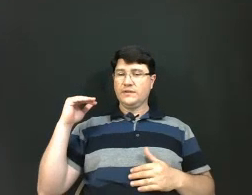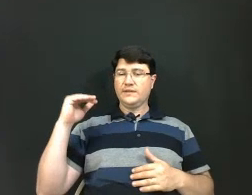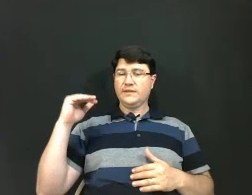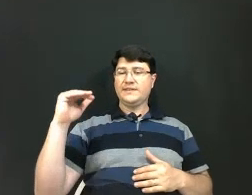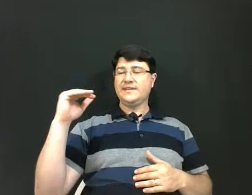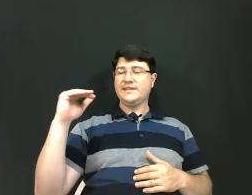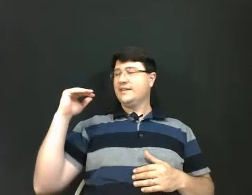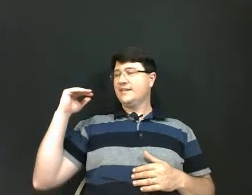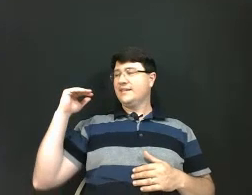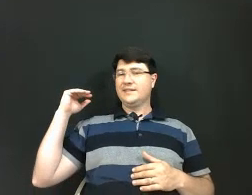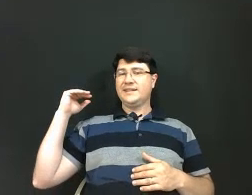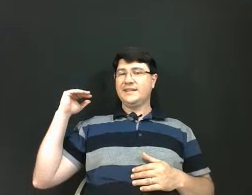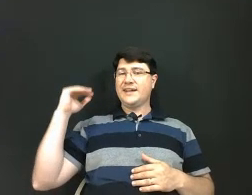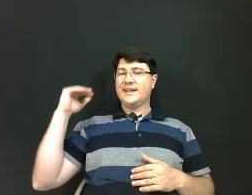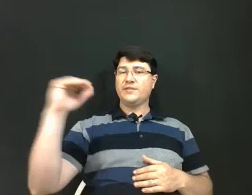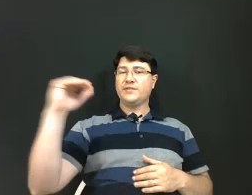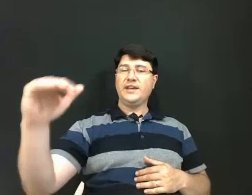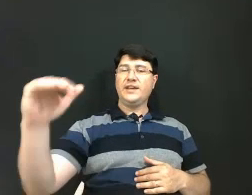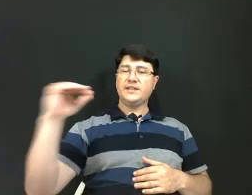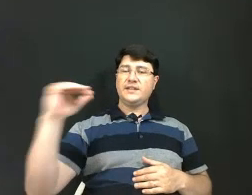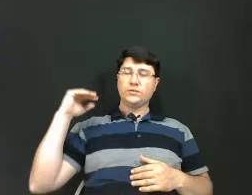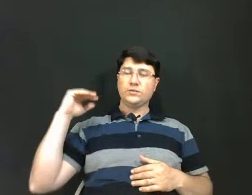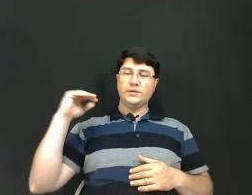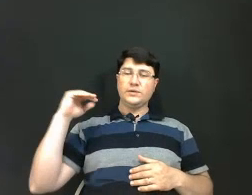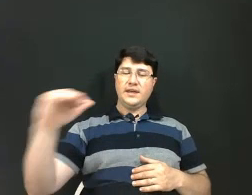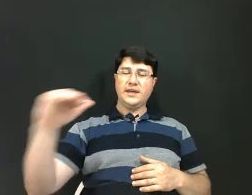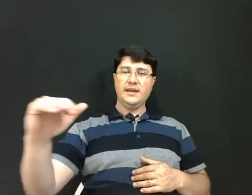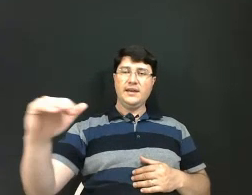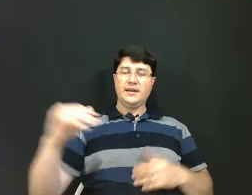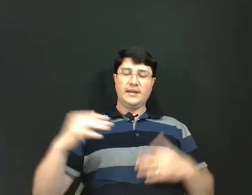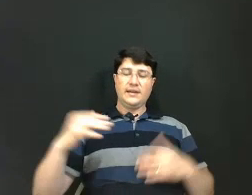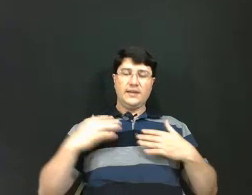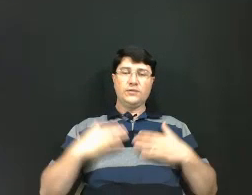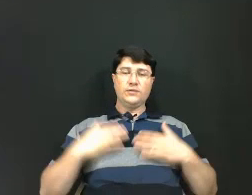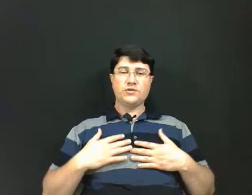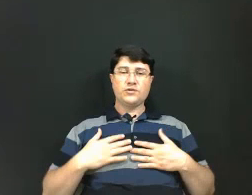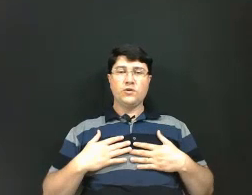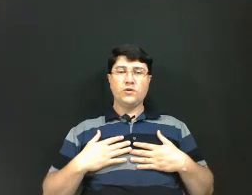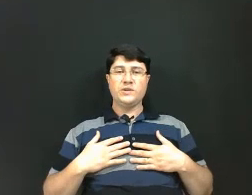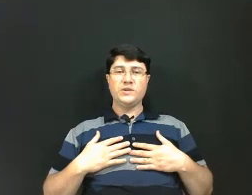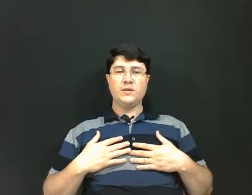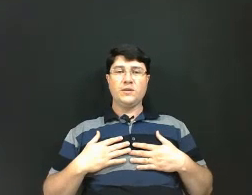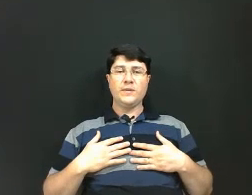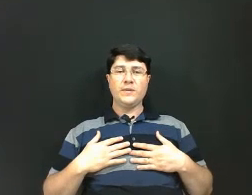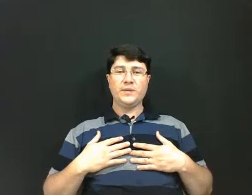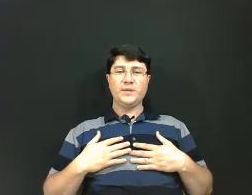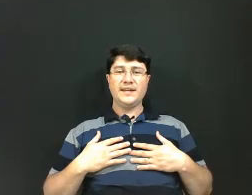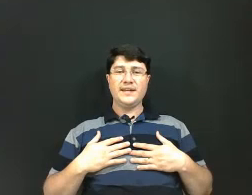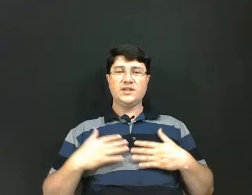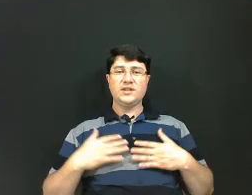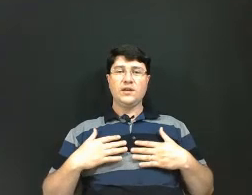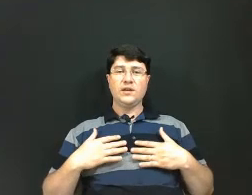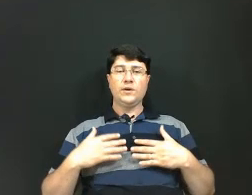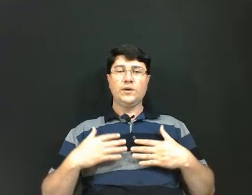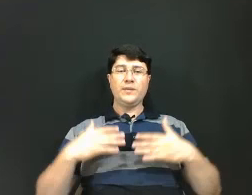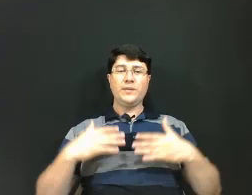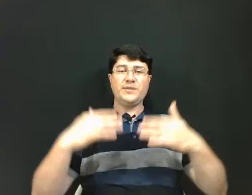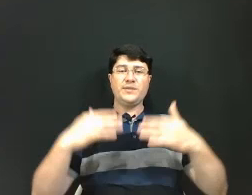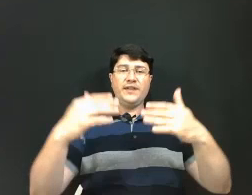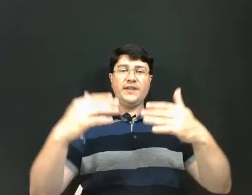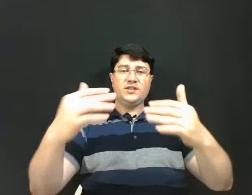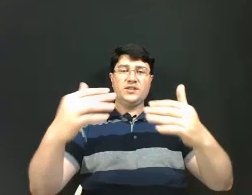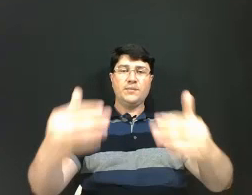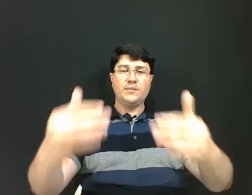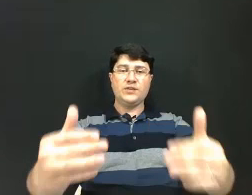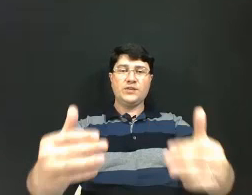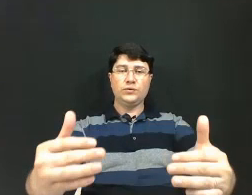eixo de trás para frente, nessa altura aqui, que o nosso corpo indica o momento presente. Quanto mais